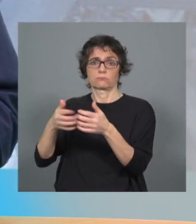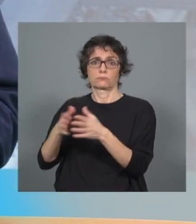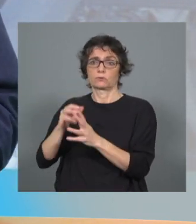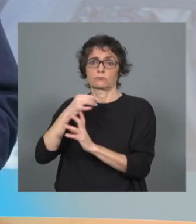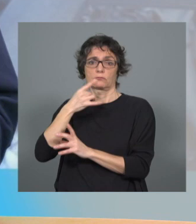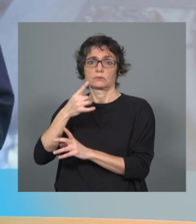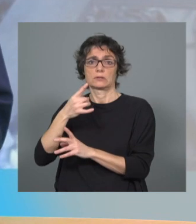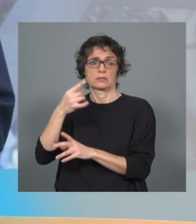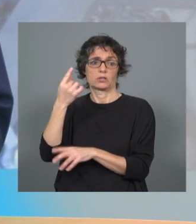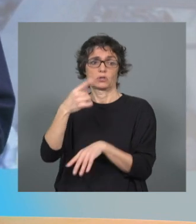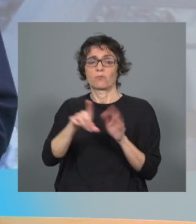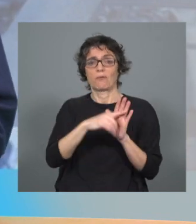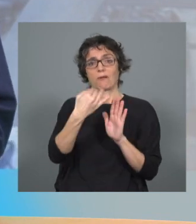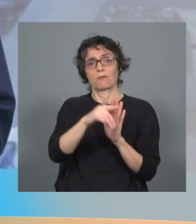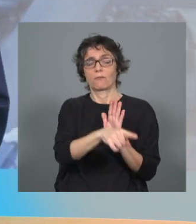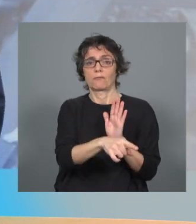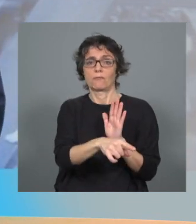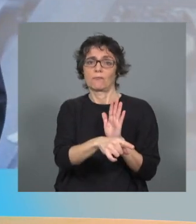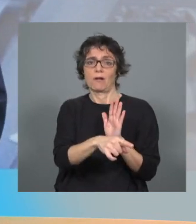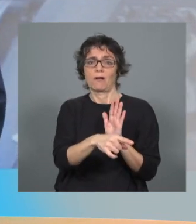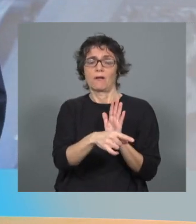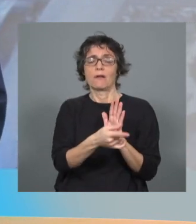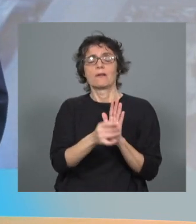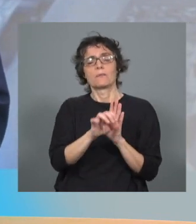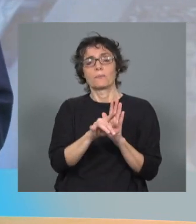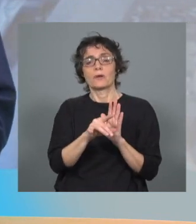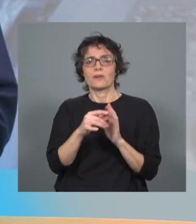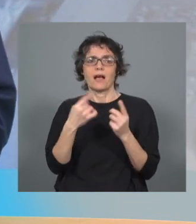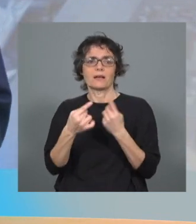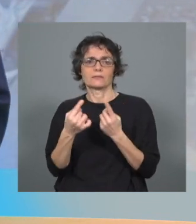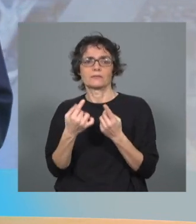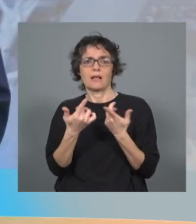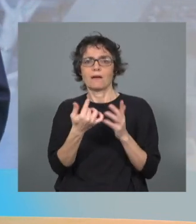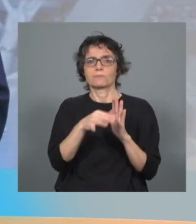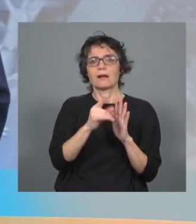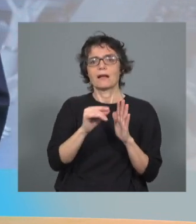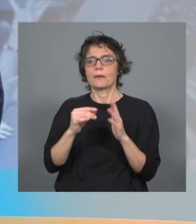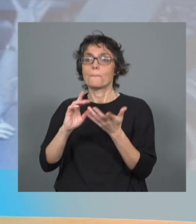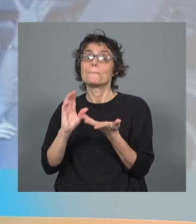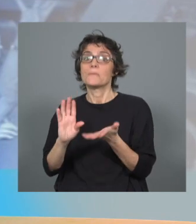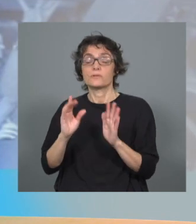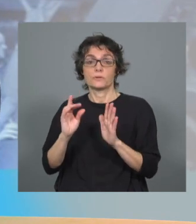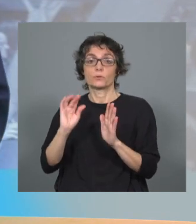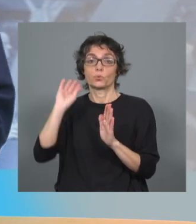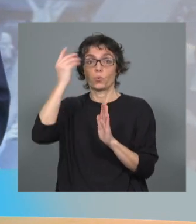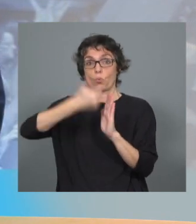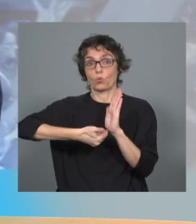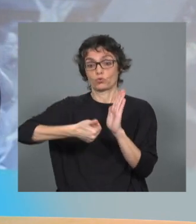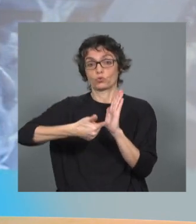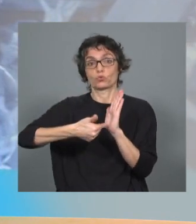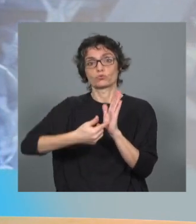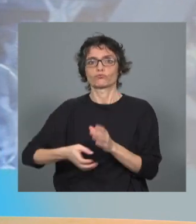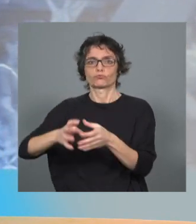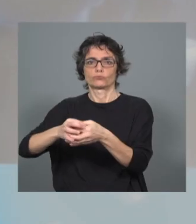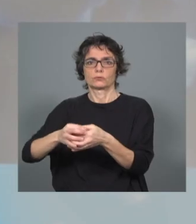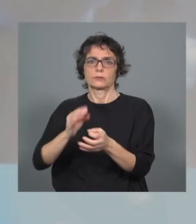lei má. Há coisas que são más, mesmo que constitucionalmente estejam corretas. Este é um caso em que é mau e inconstitucional. Portanto, vamos ver o